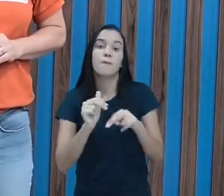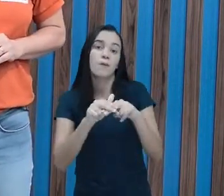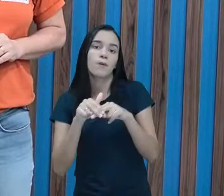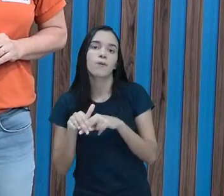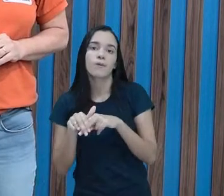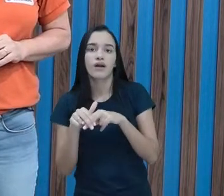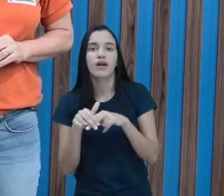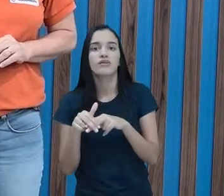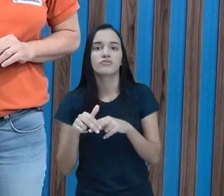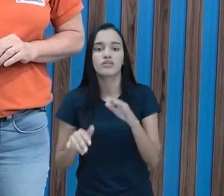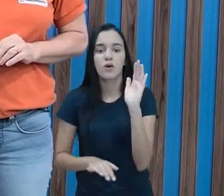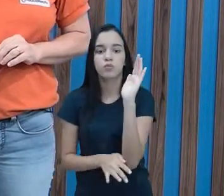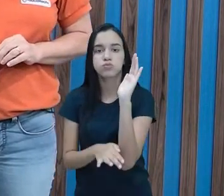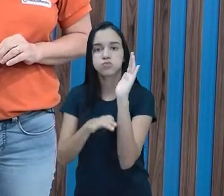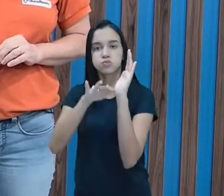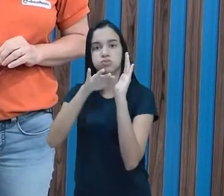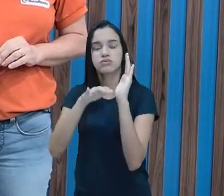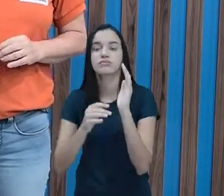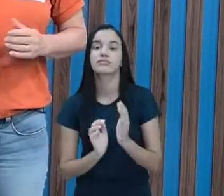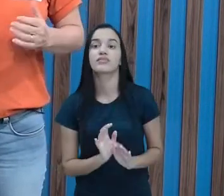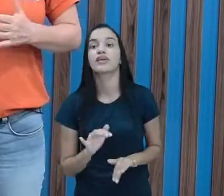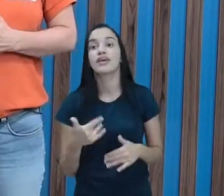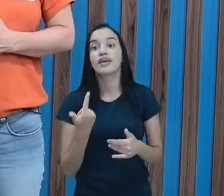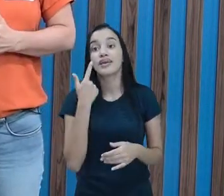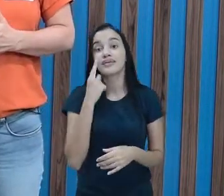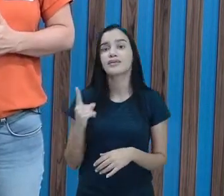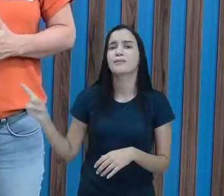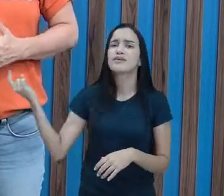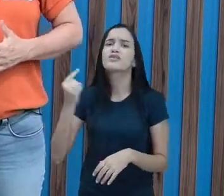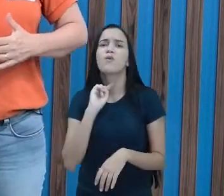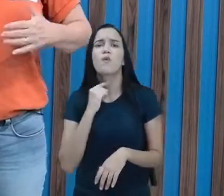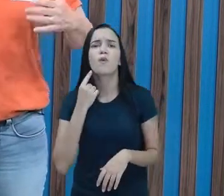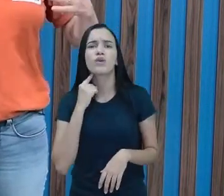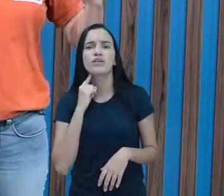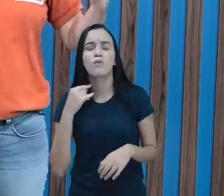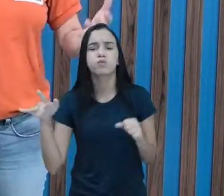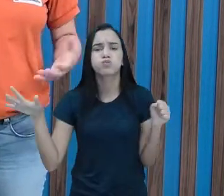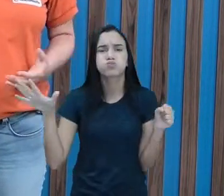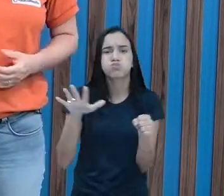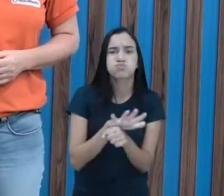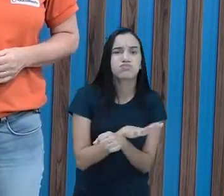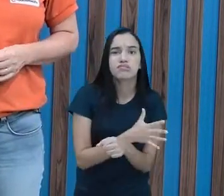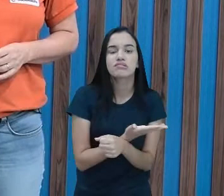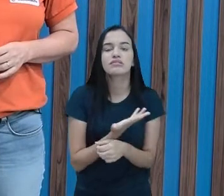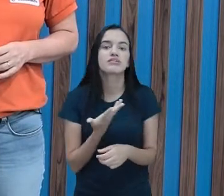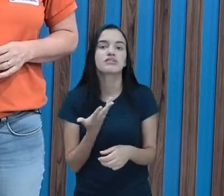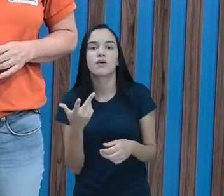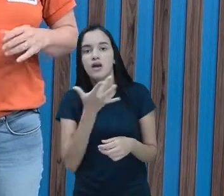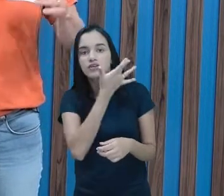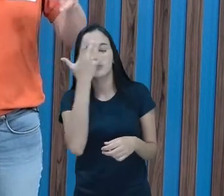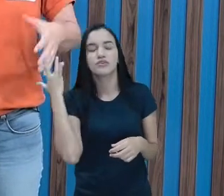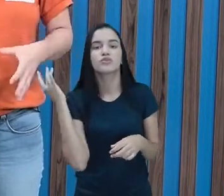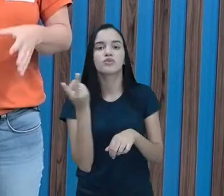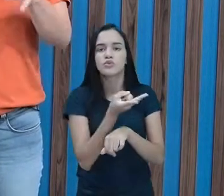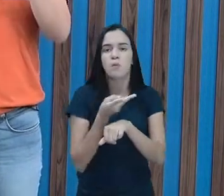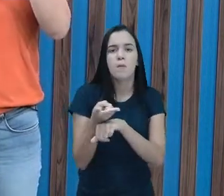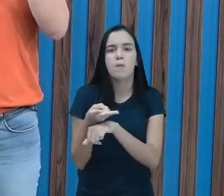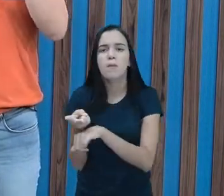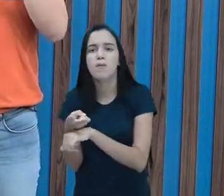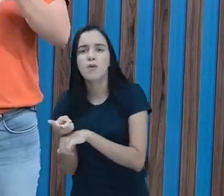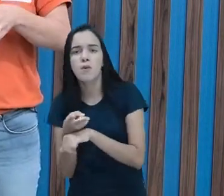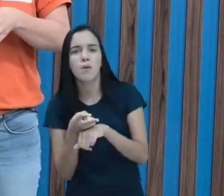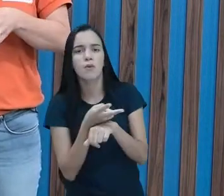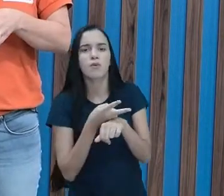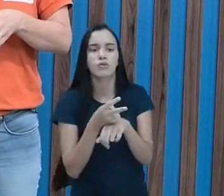o lixo, o excesso de lixo. Não se tem onde colocar, então as pessoas procuram lixões e às vezes acumulam lixo